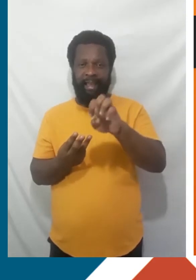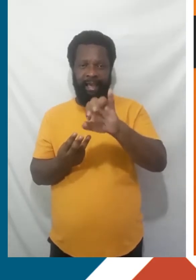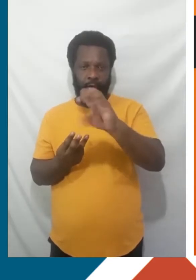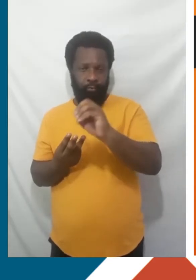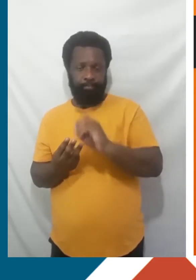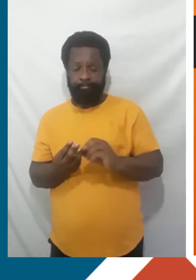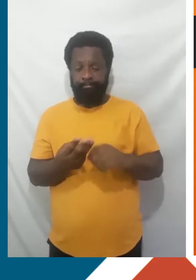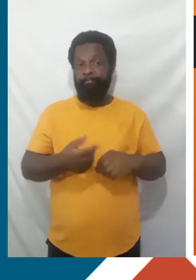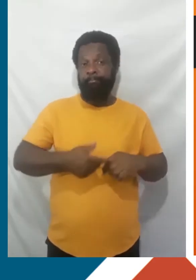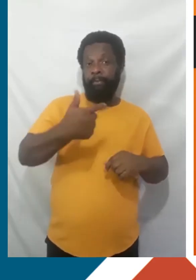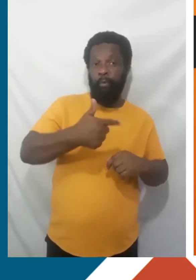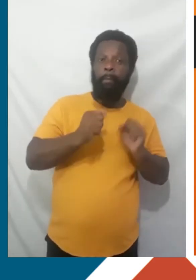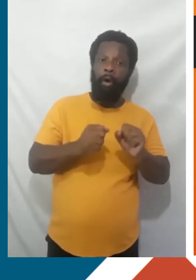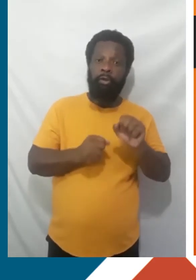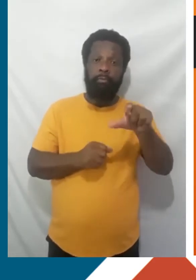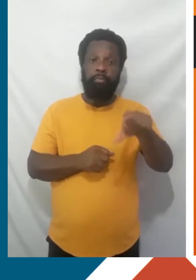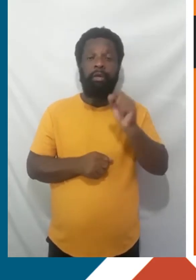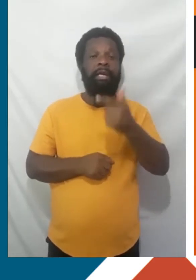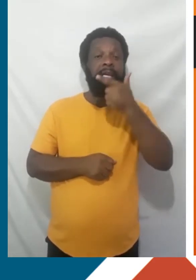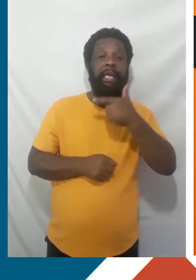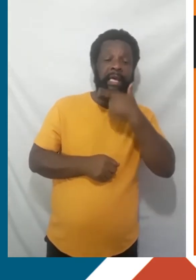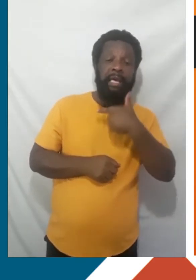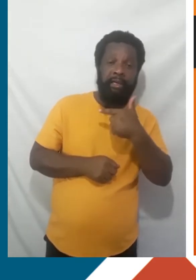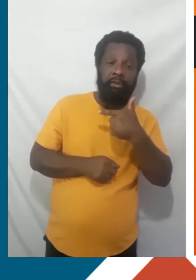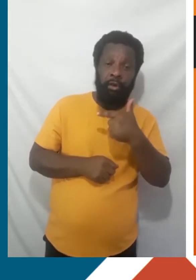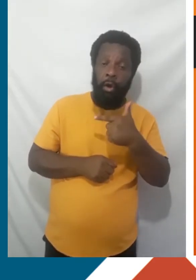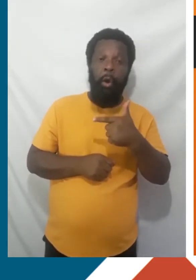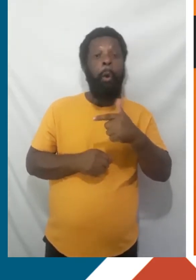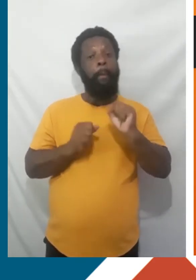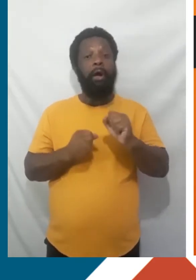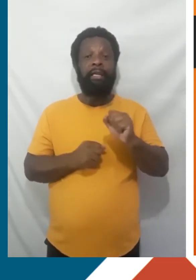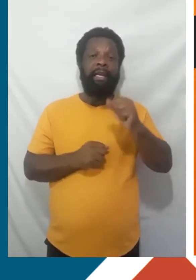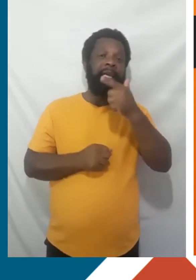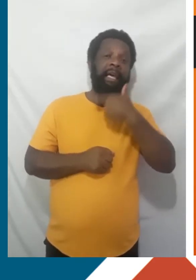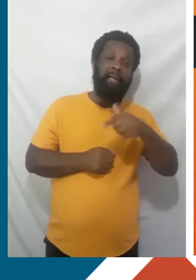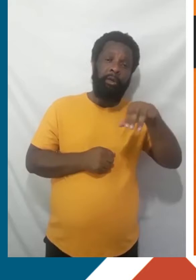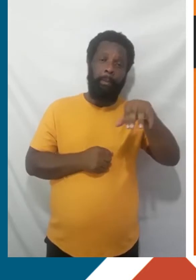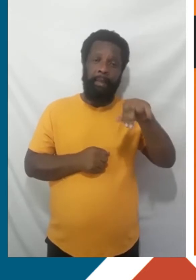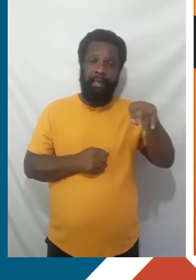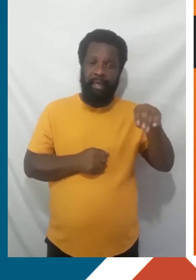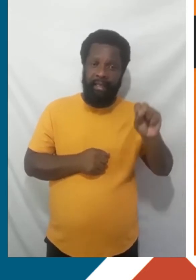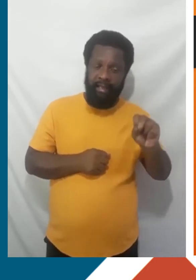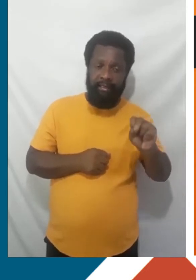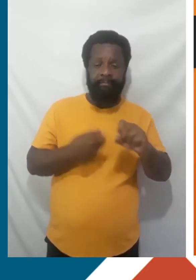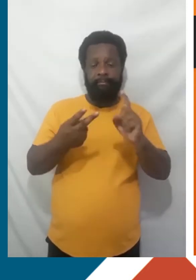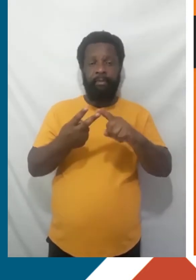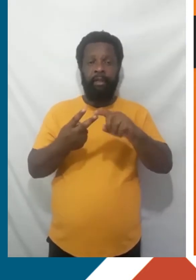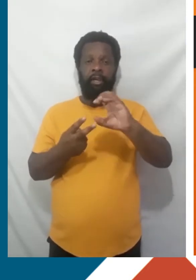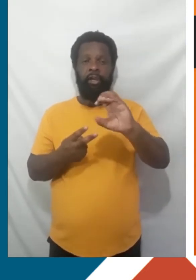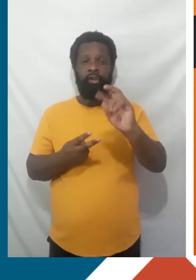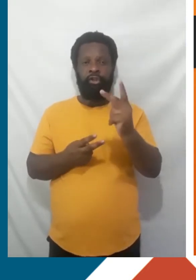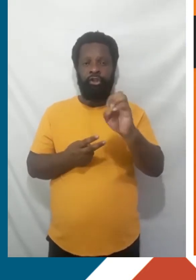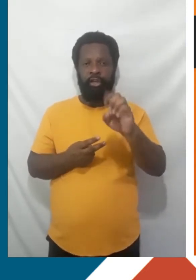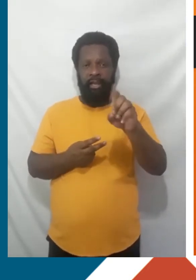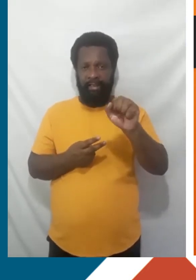colocar queijo, caso em que poderia ser o queijo Minas ou cheddar, ou não. Finalmente,